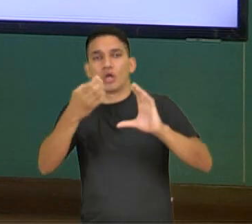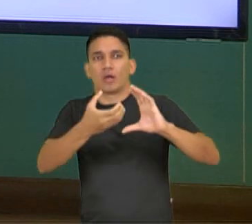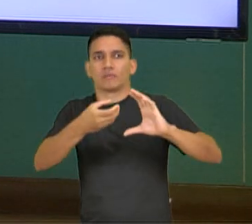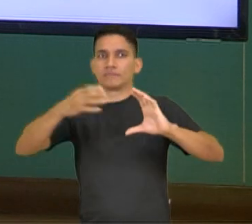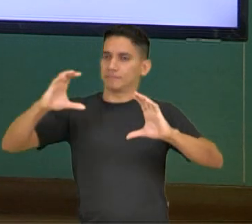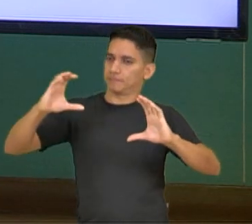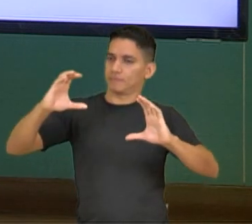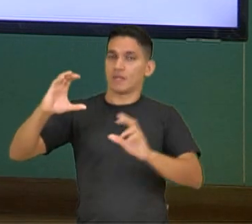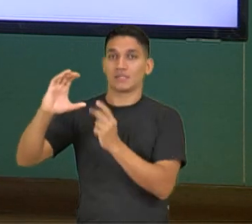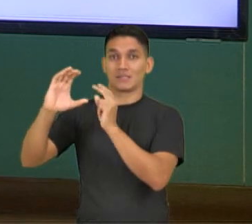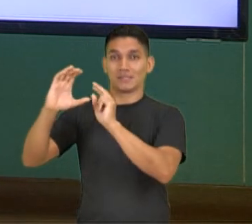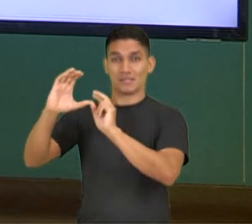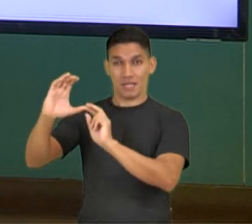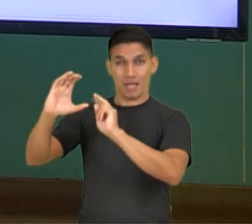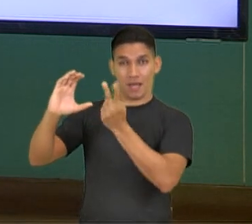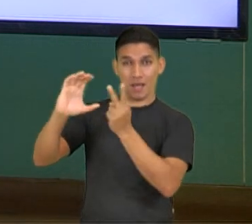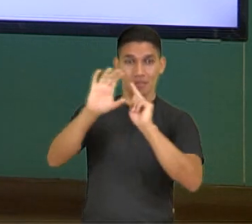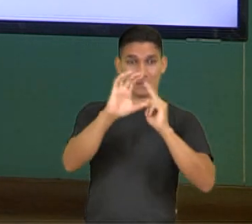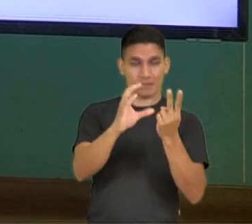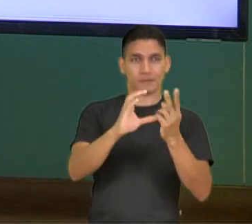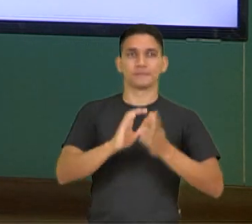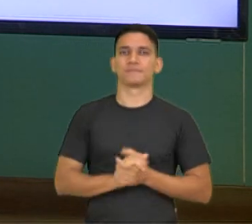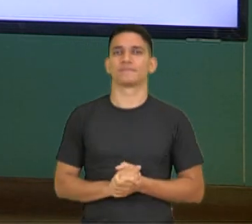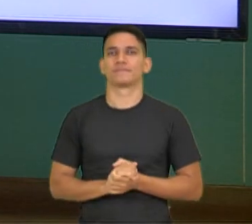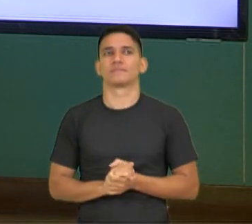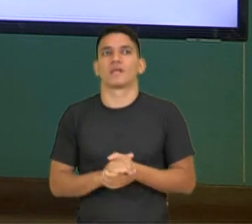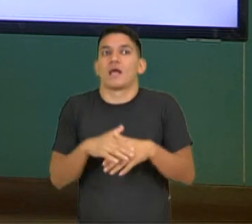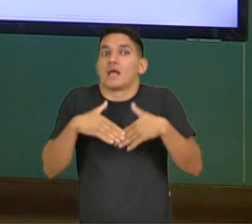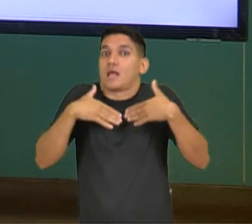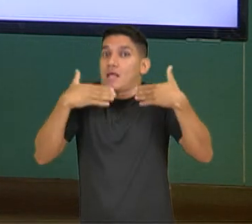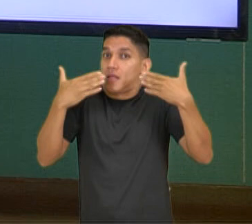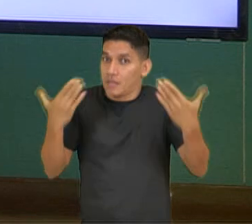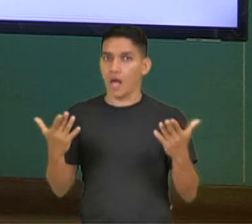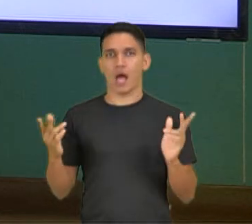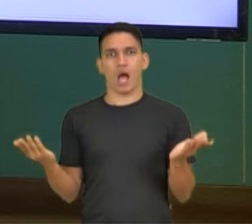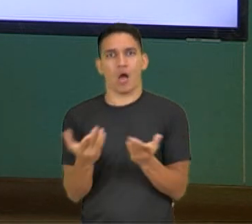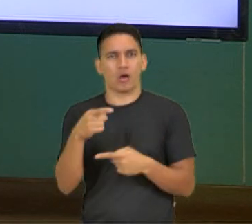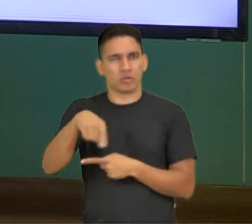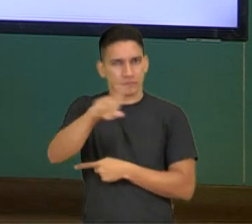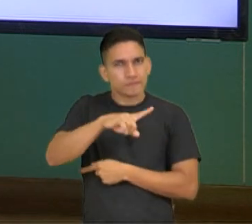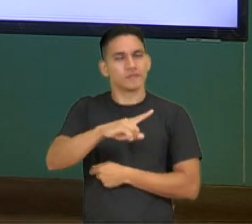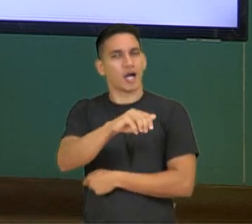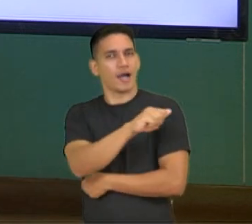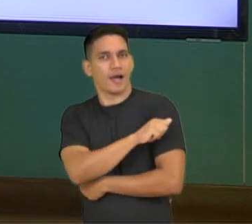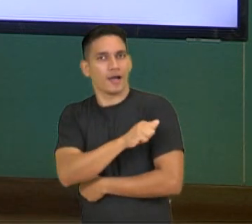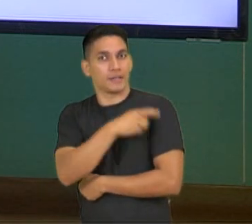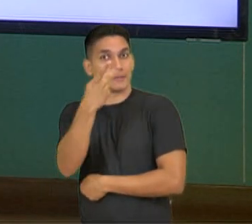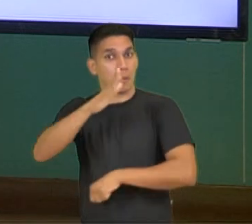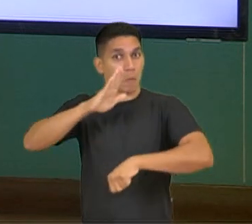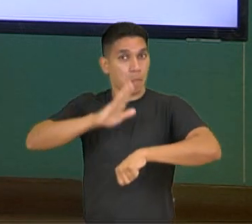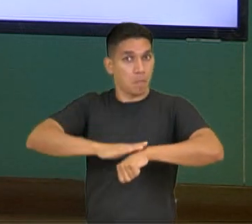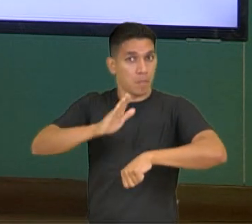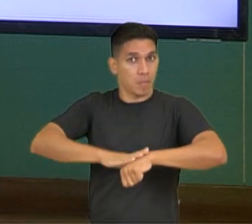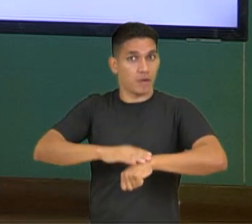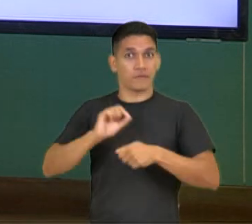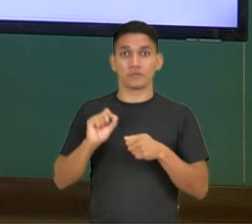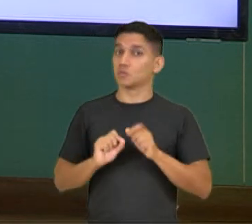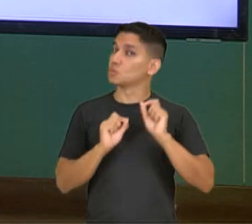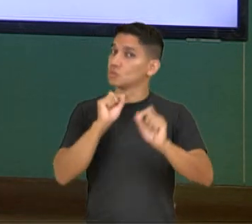carbonos ligados a esse anel aromático. Agora, estimado aluno, chegou a sua vez